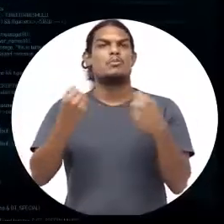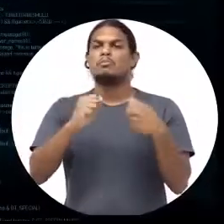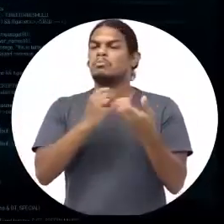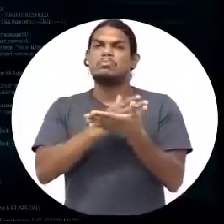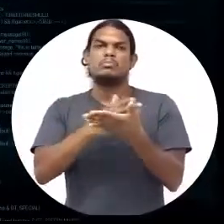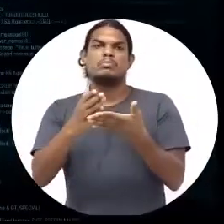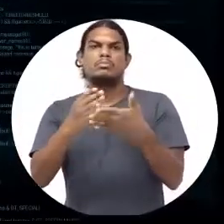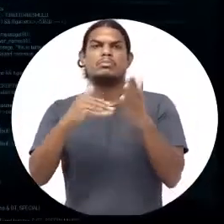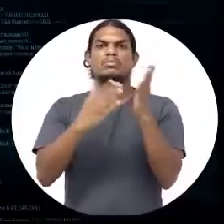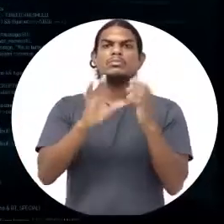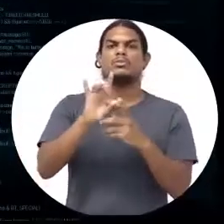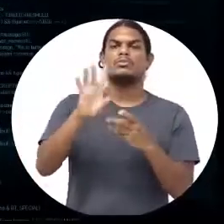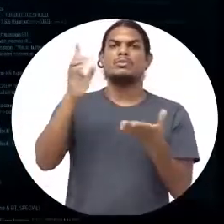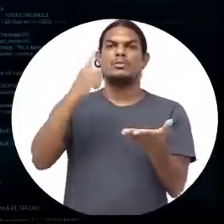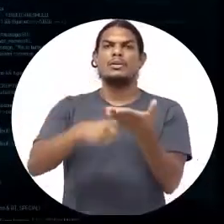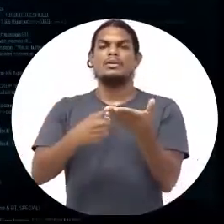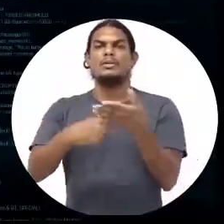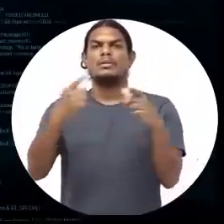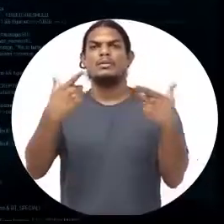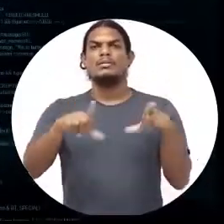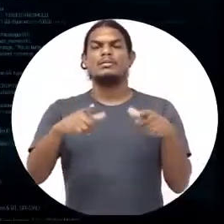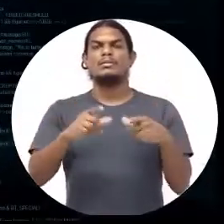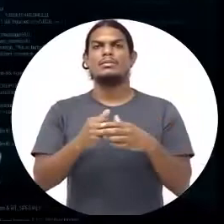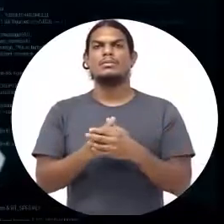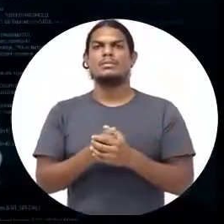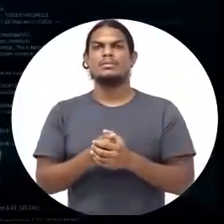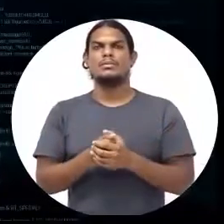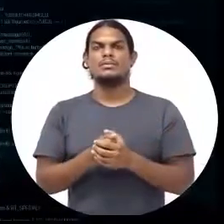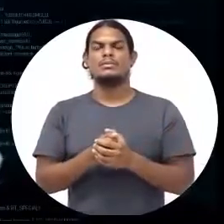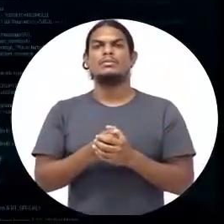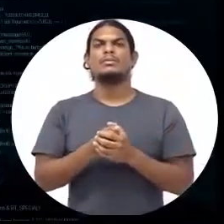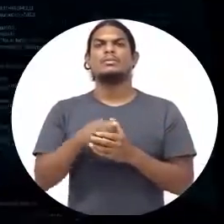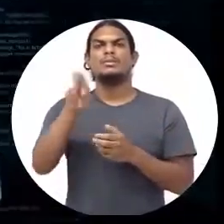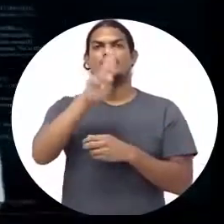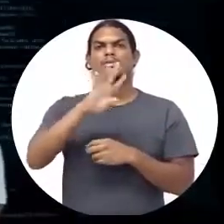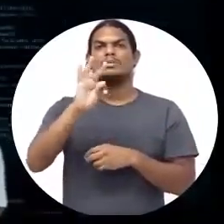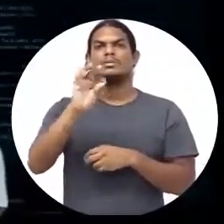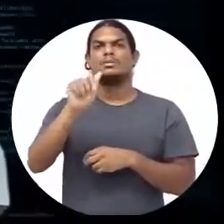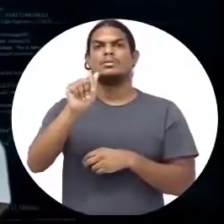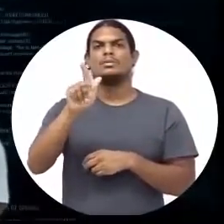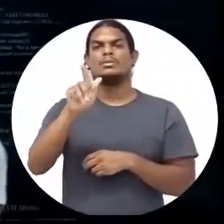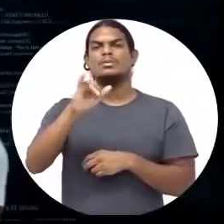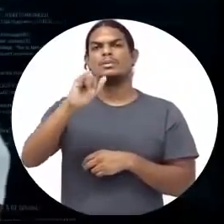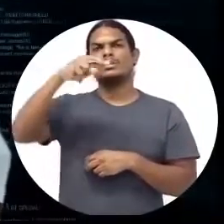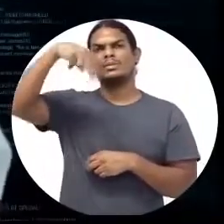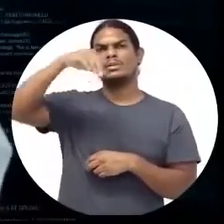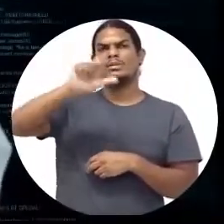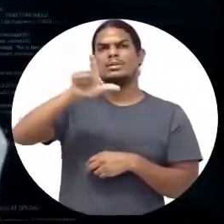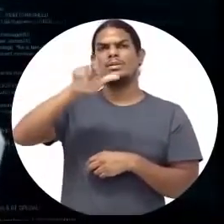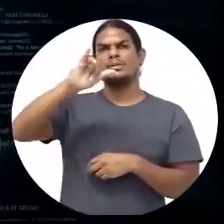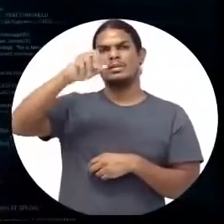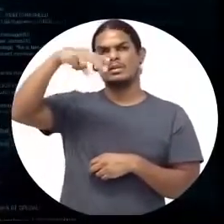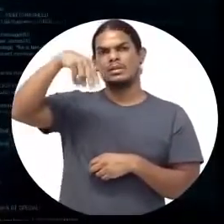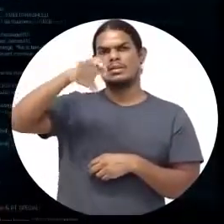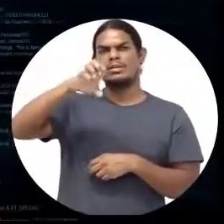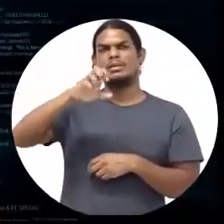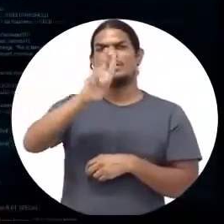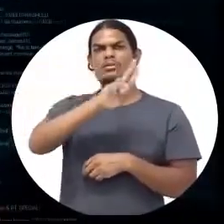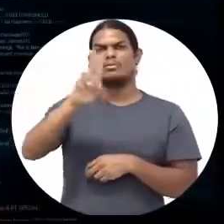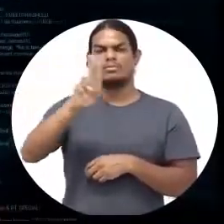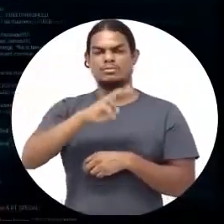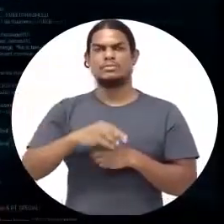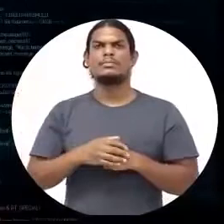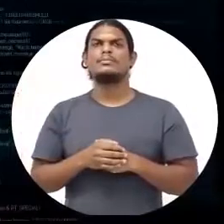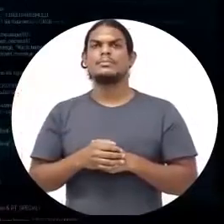ela só precisa marcar um lugar. Então a gente tem essas tags que são chamadas de inline. Elas finalizam com